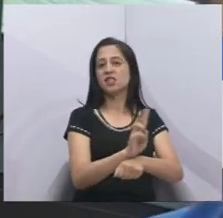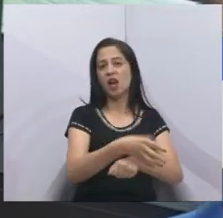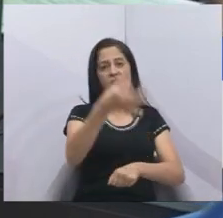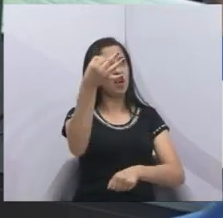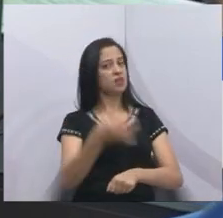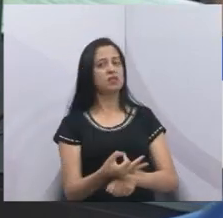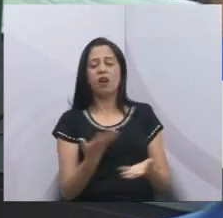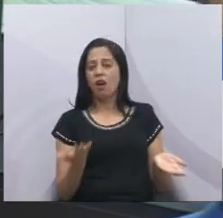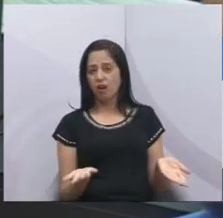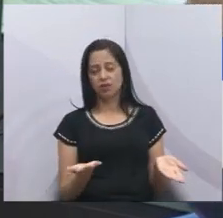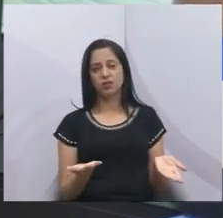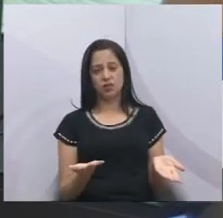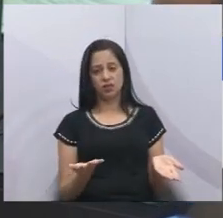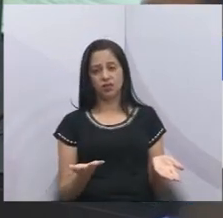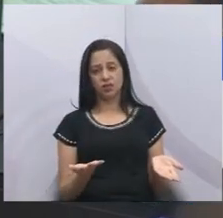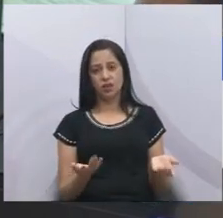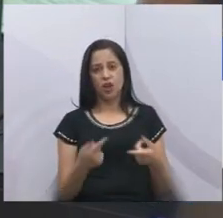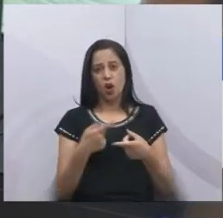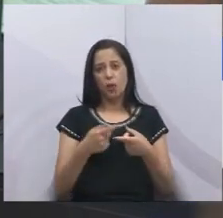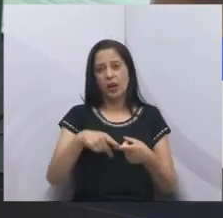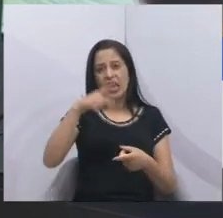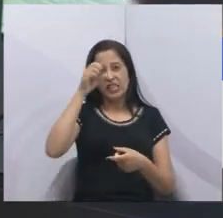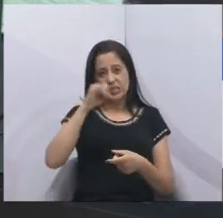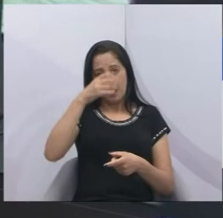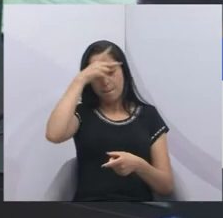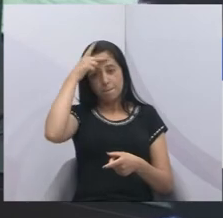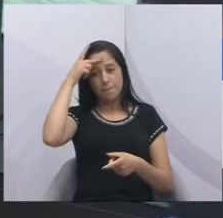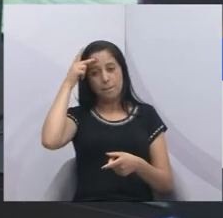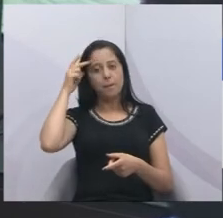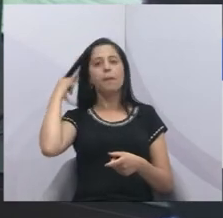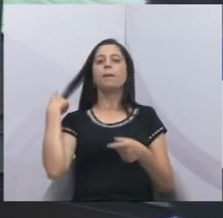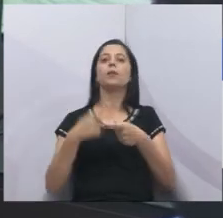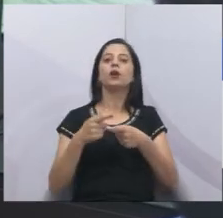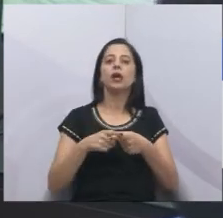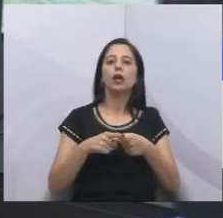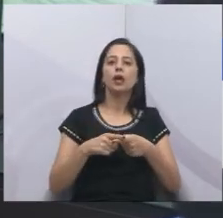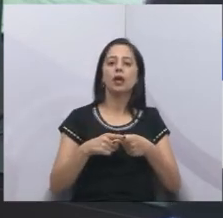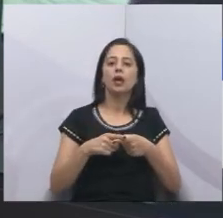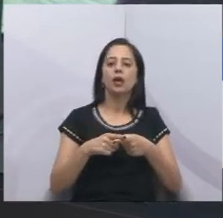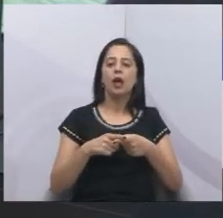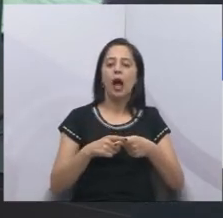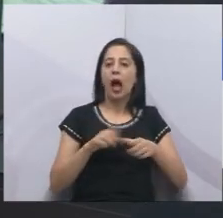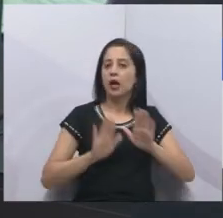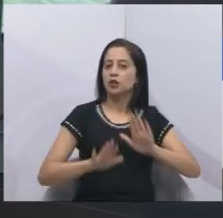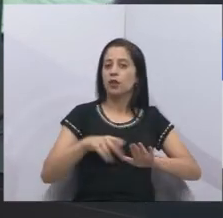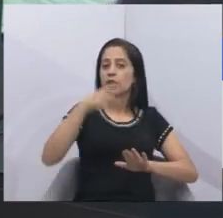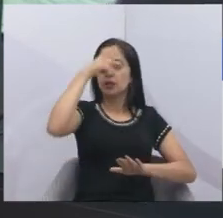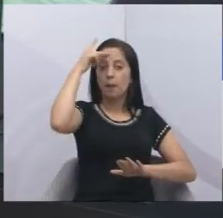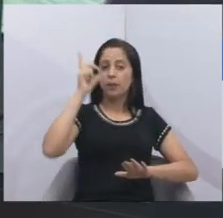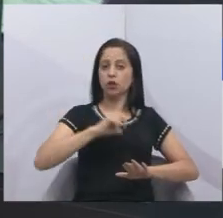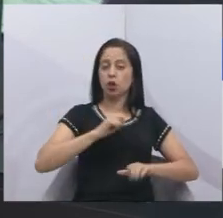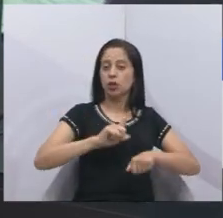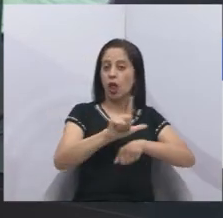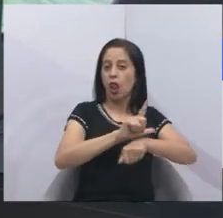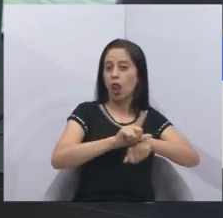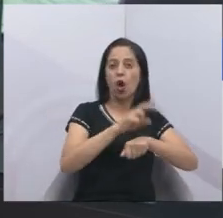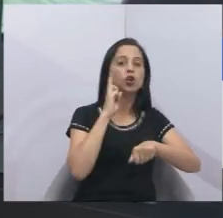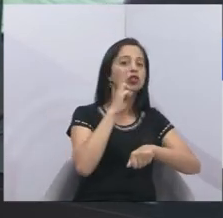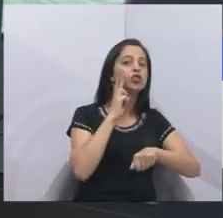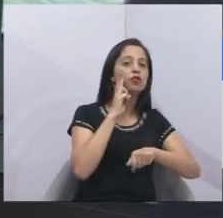para combater aqueles que cometem excesso, porque nem todo mundo que tem adega comete o excesso.